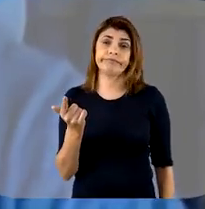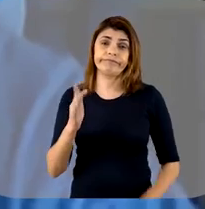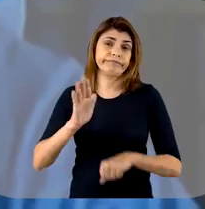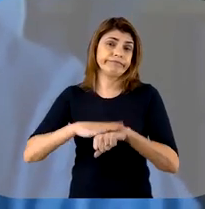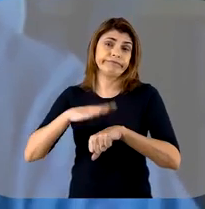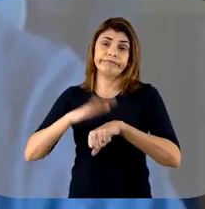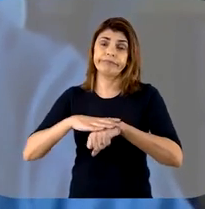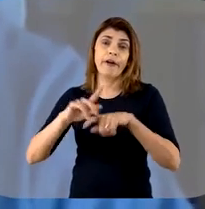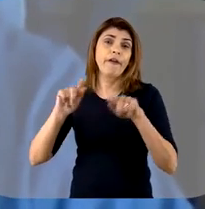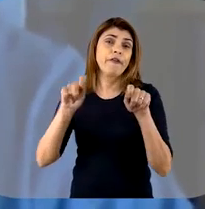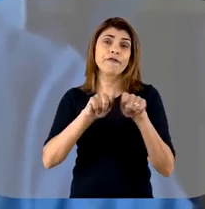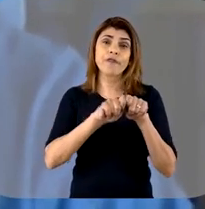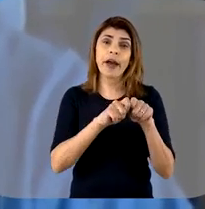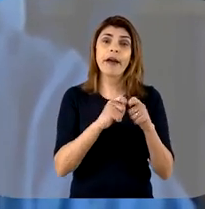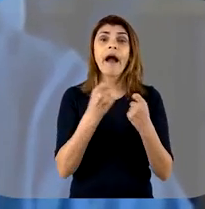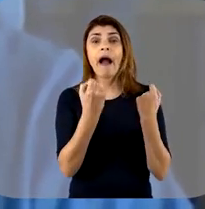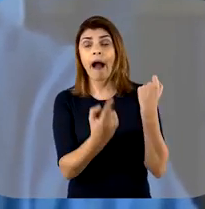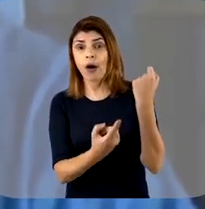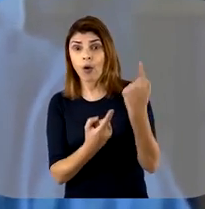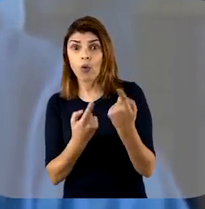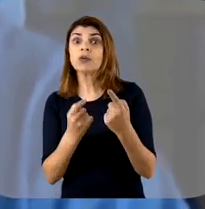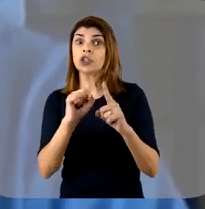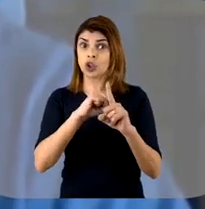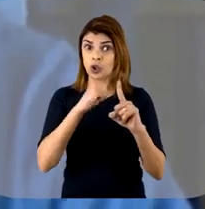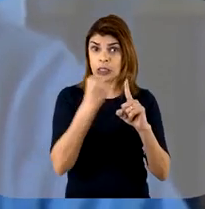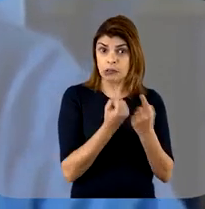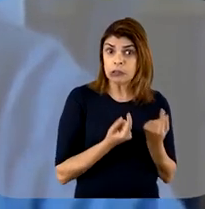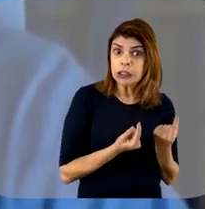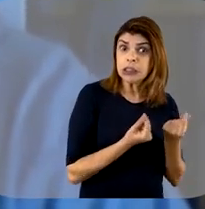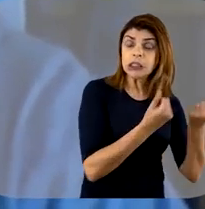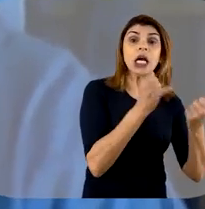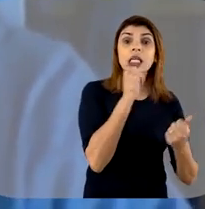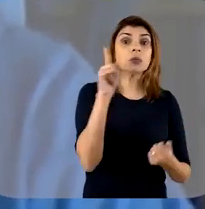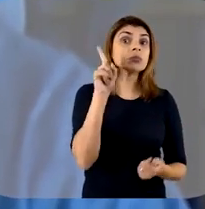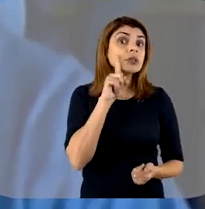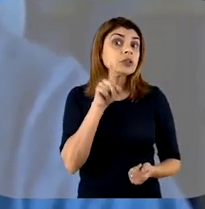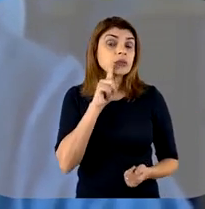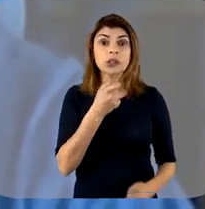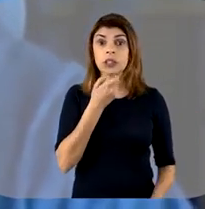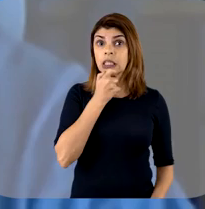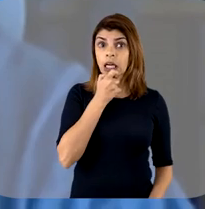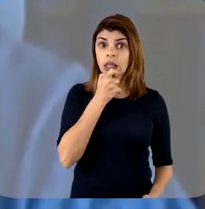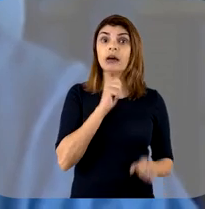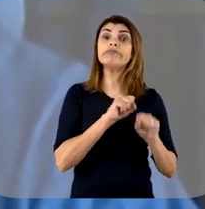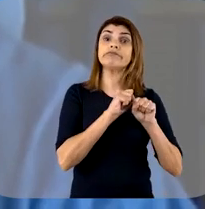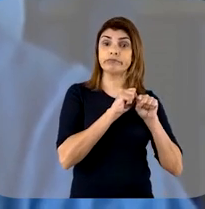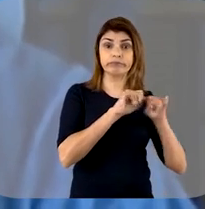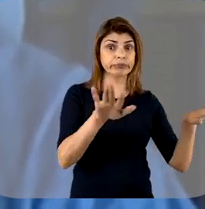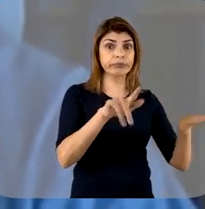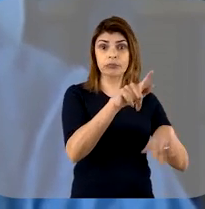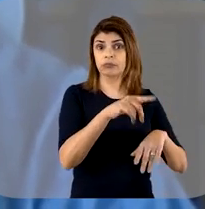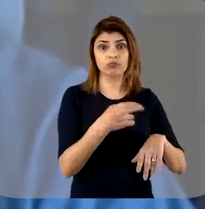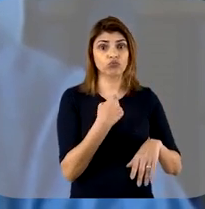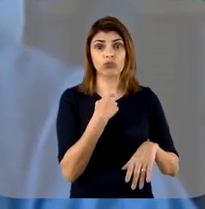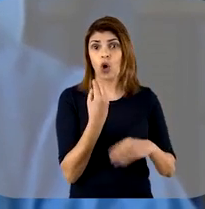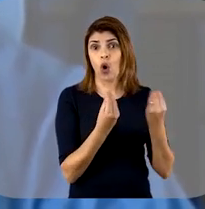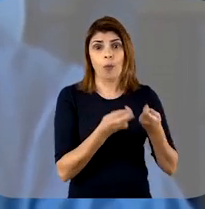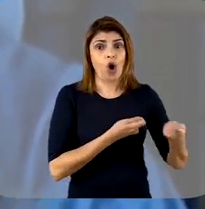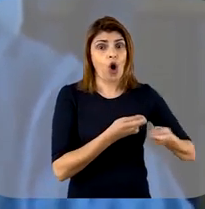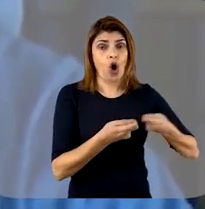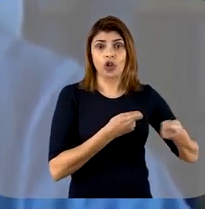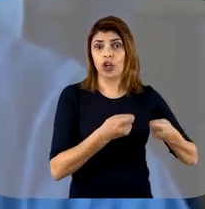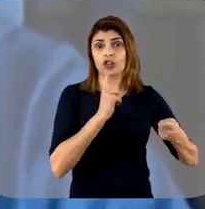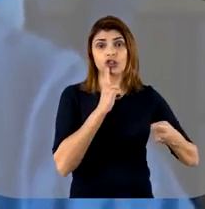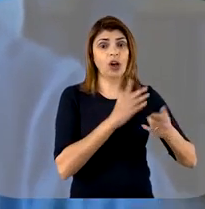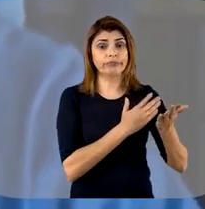né, e algumas delas sociedades muito ricas, como os Estados Unidos e a Inglaterra, e que a epidemia está fora de controle por